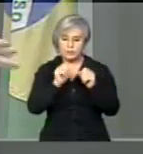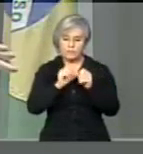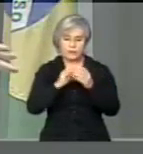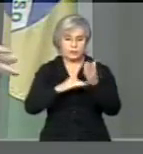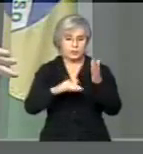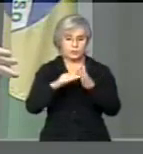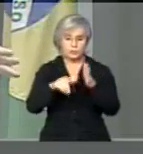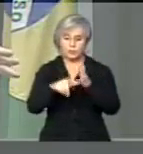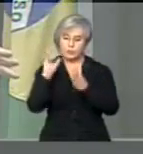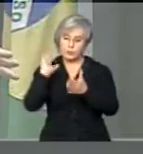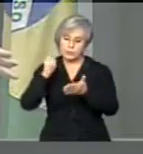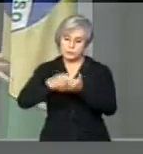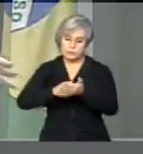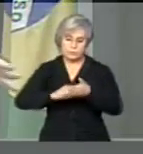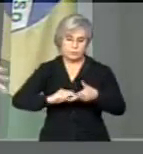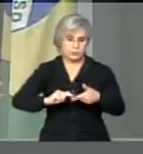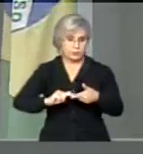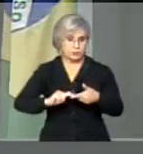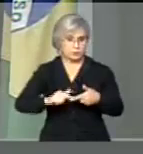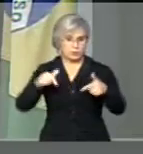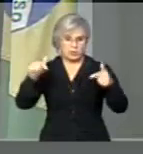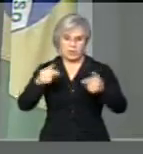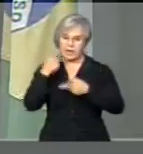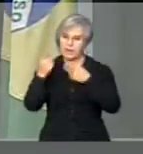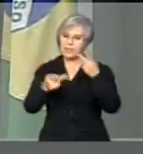não adianta tratarmos só das